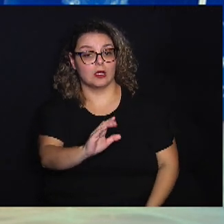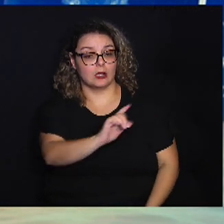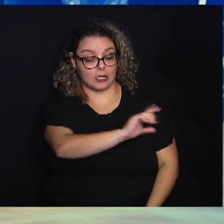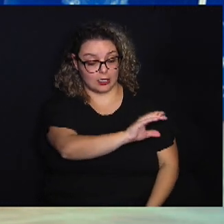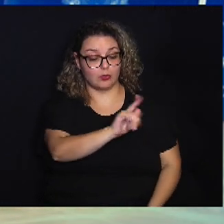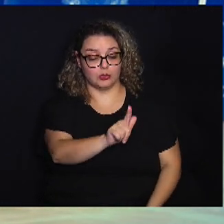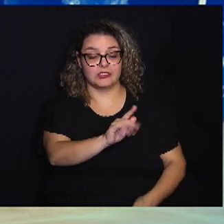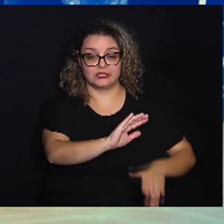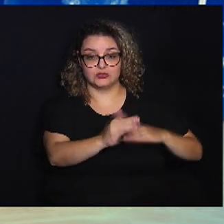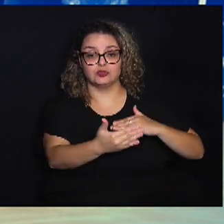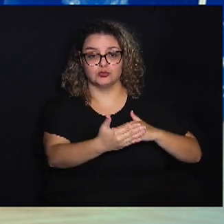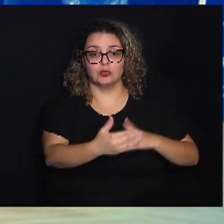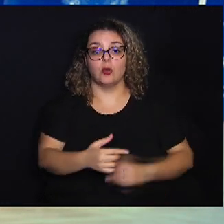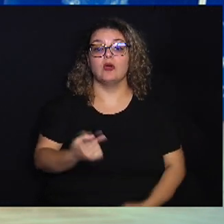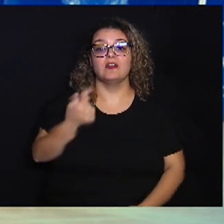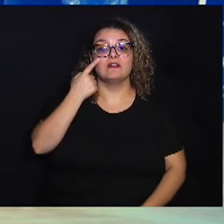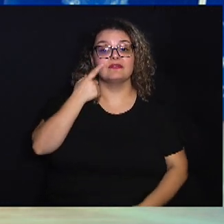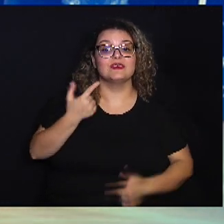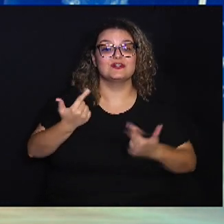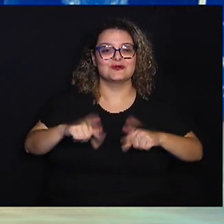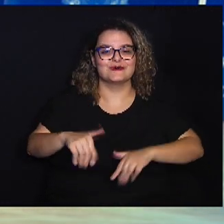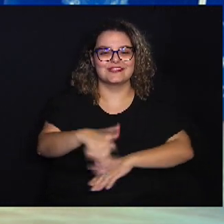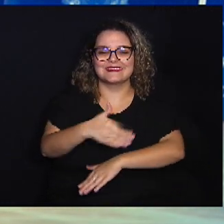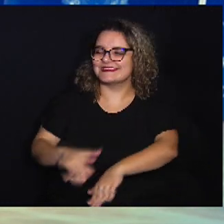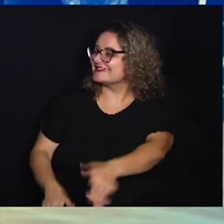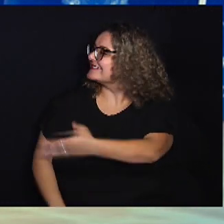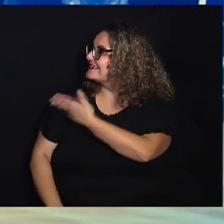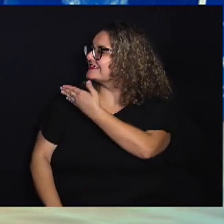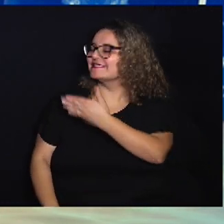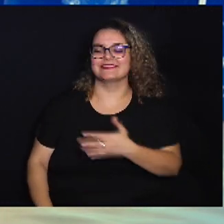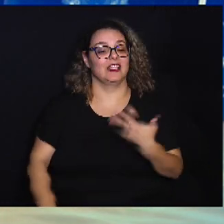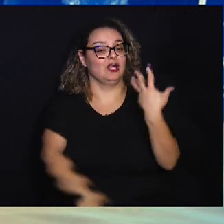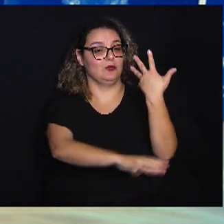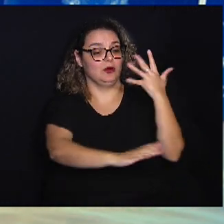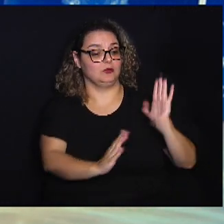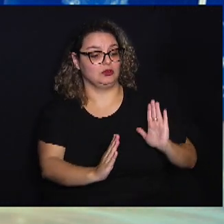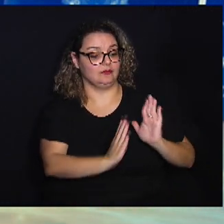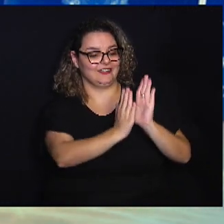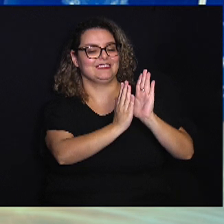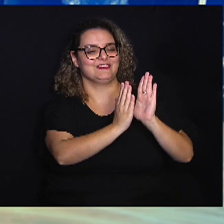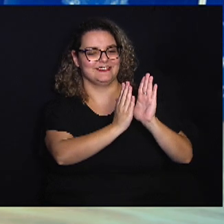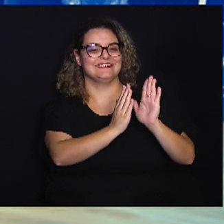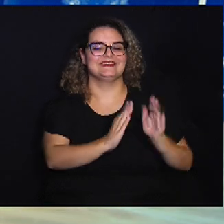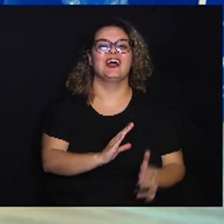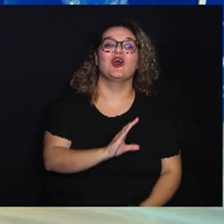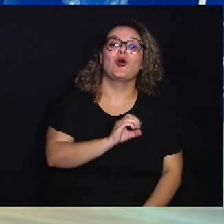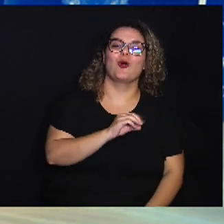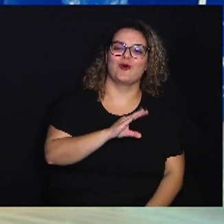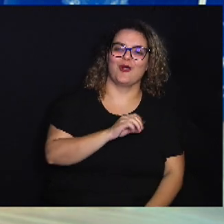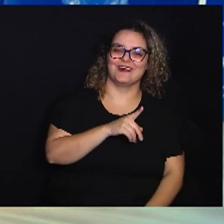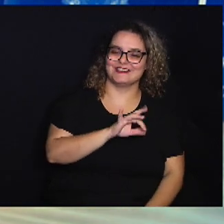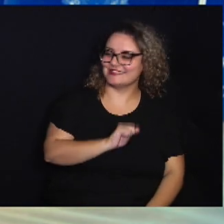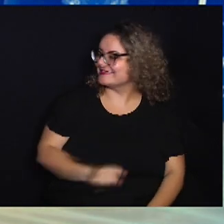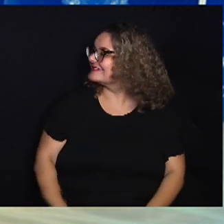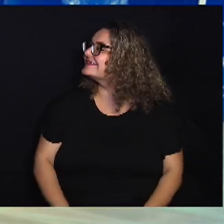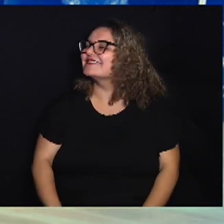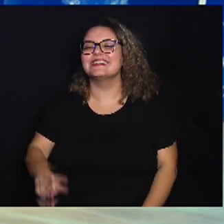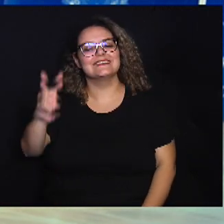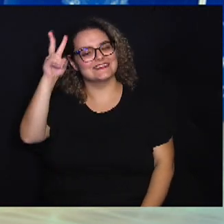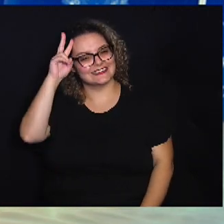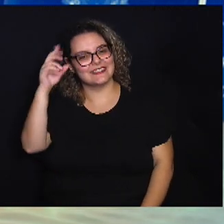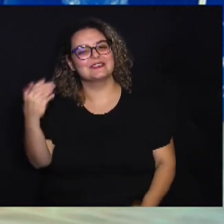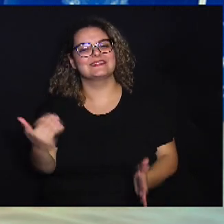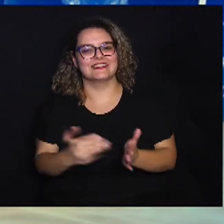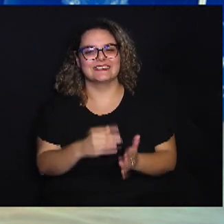Manuel Machado Pereira, número 902, em frente à Praça da Concórdia, de segunda a sexta-feira, das 8 horas da manhã